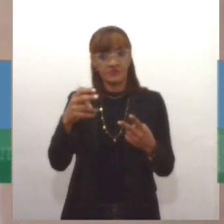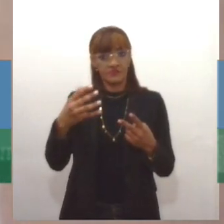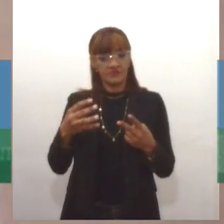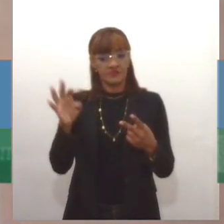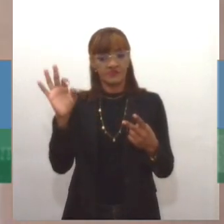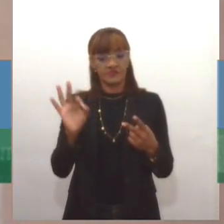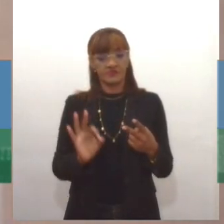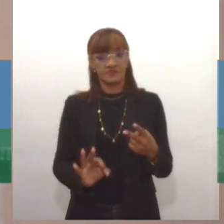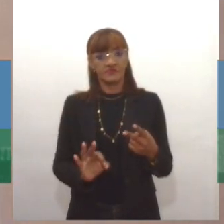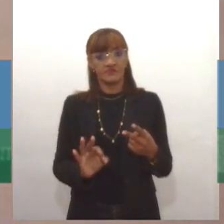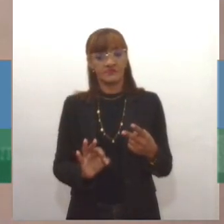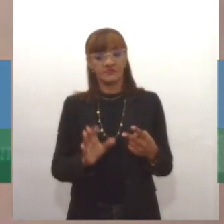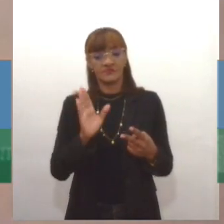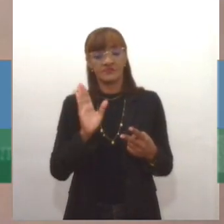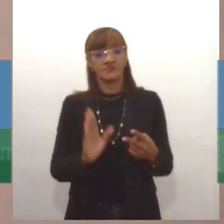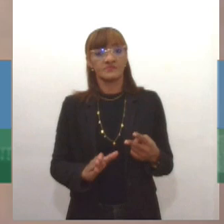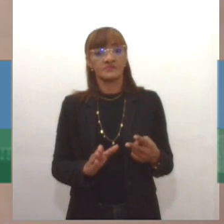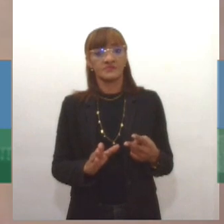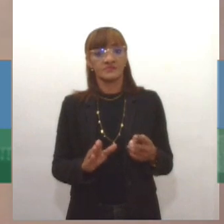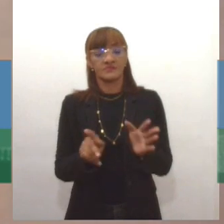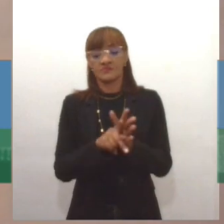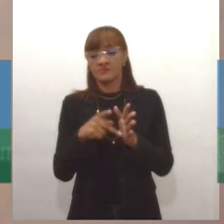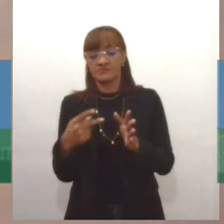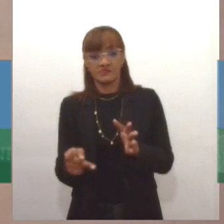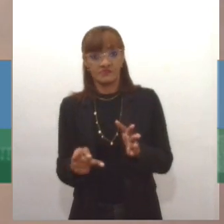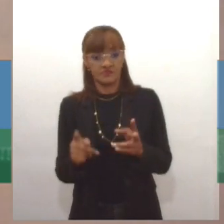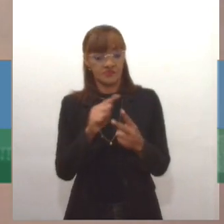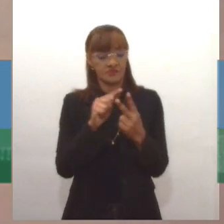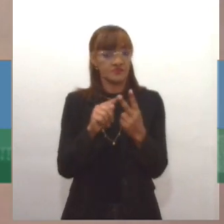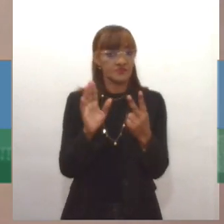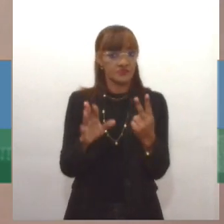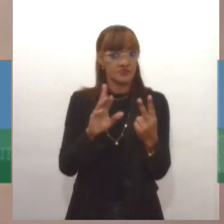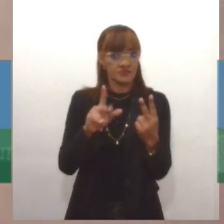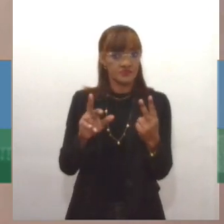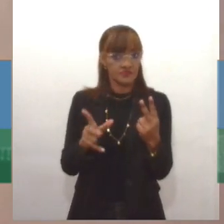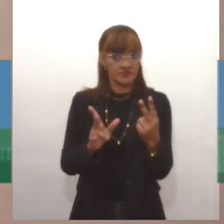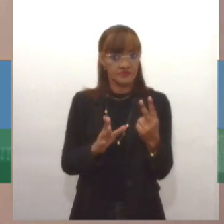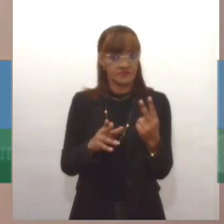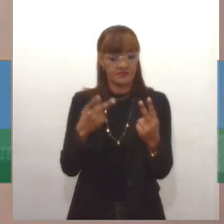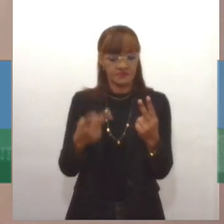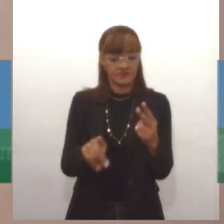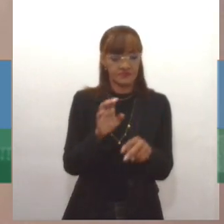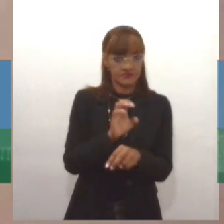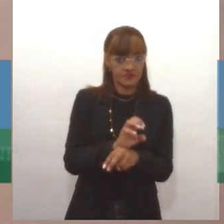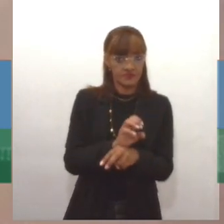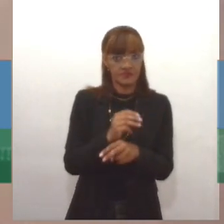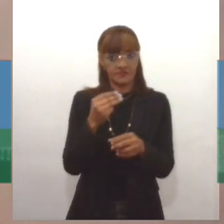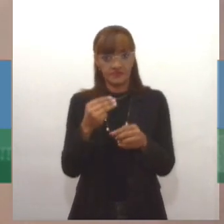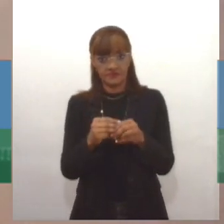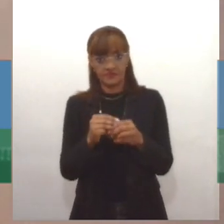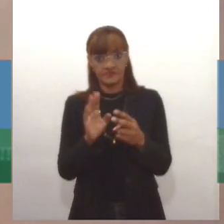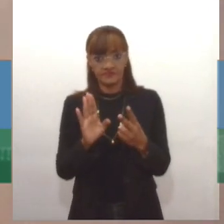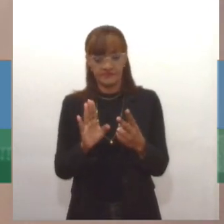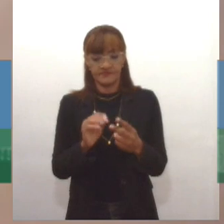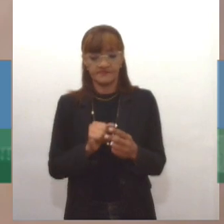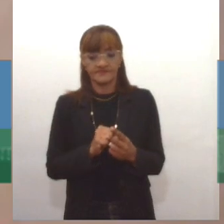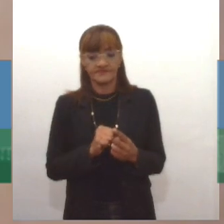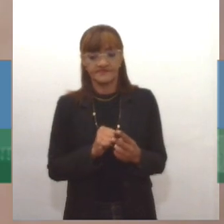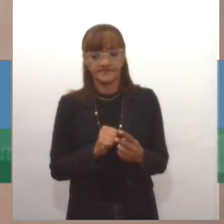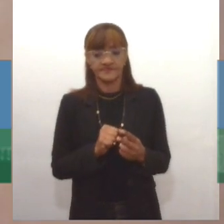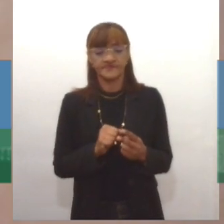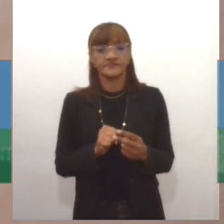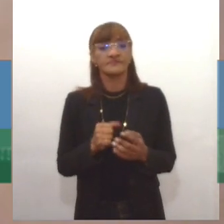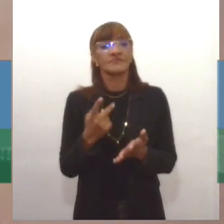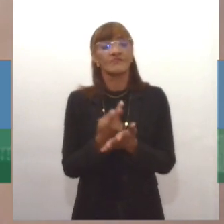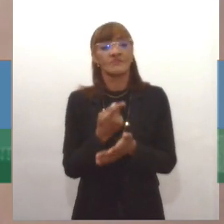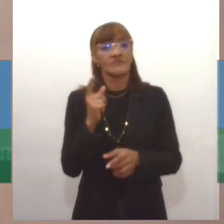executivo municipal. O que que acontece? Essa questão aí da despesa, do conceito